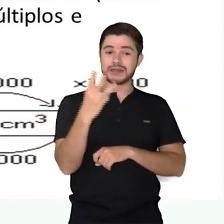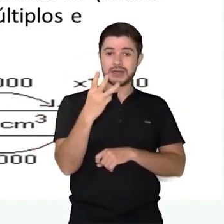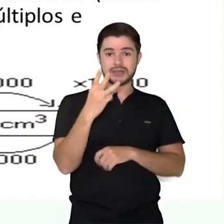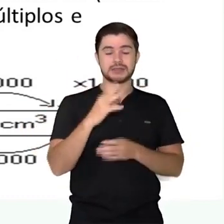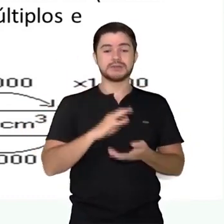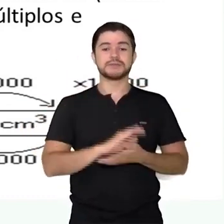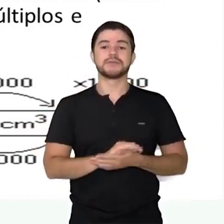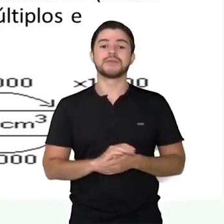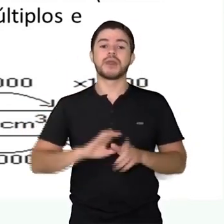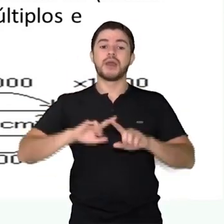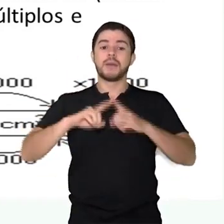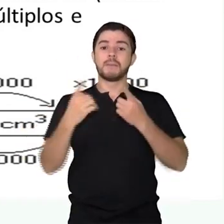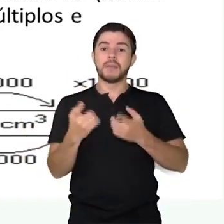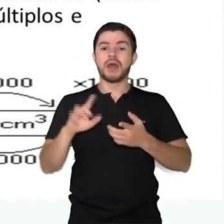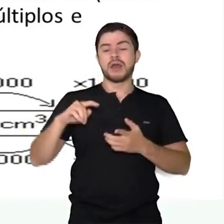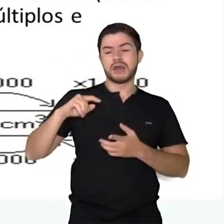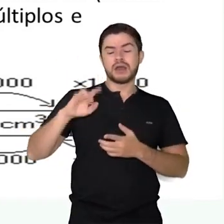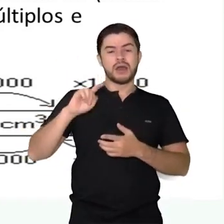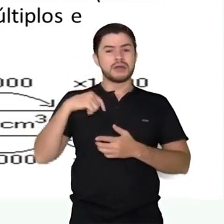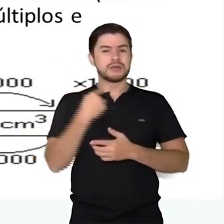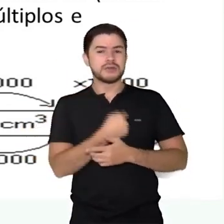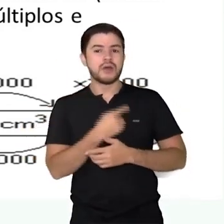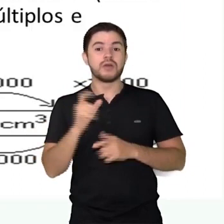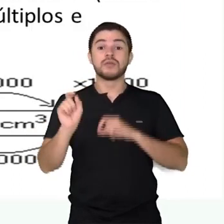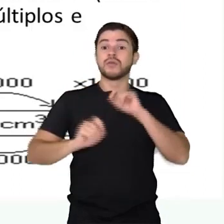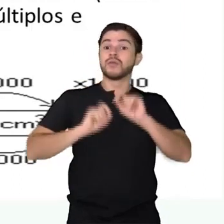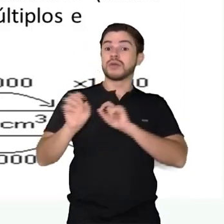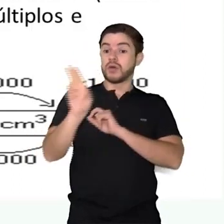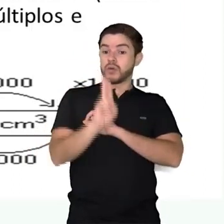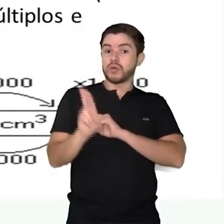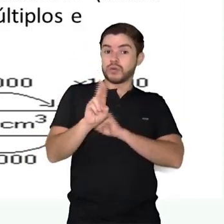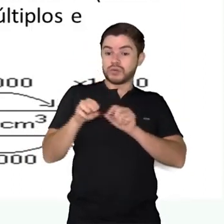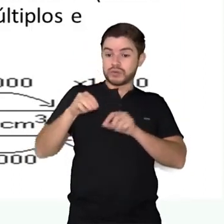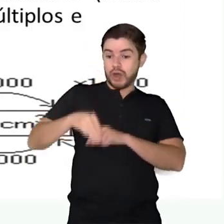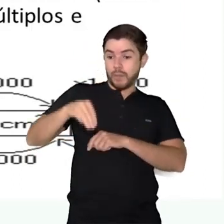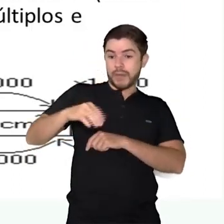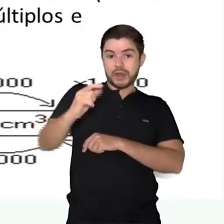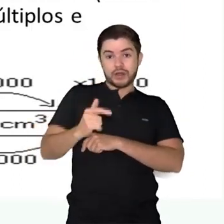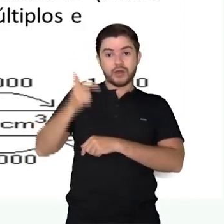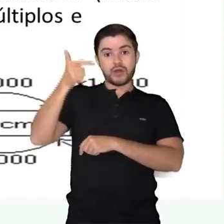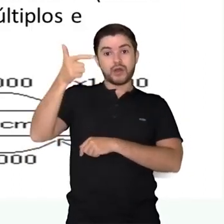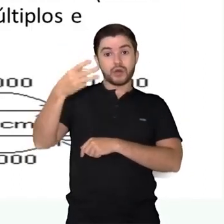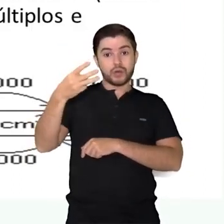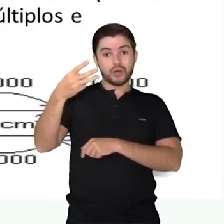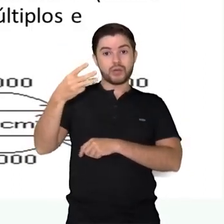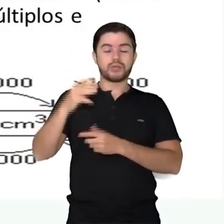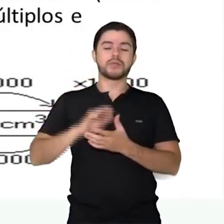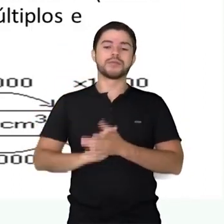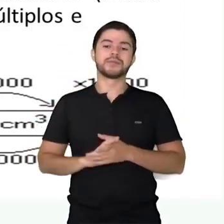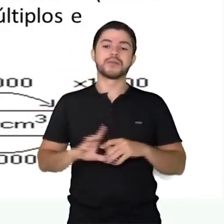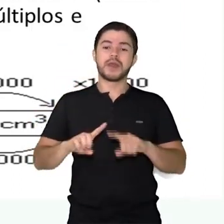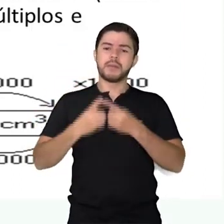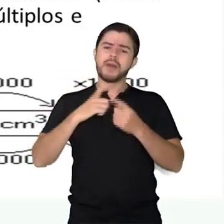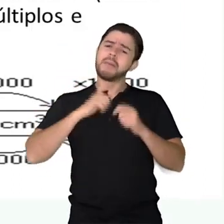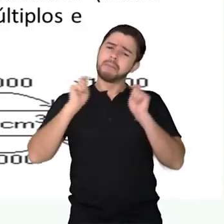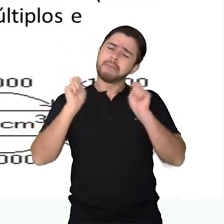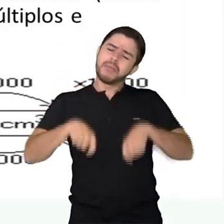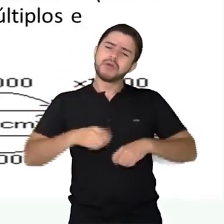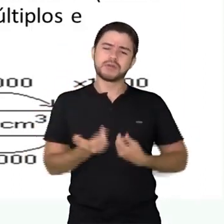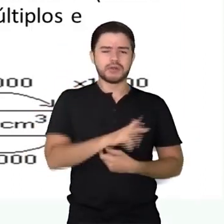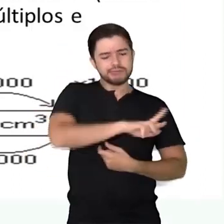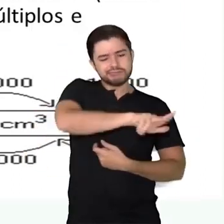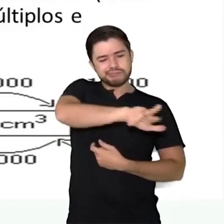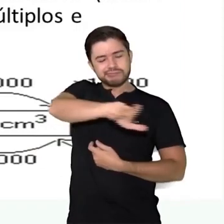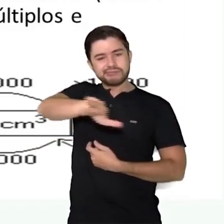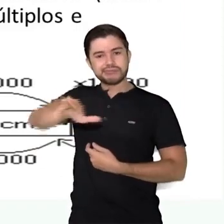dimensões. A unidade padrão que a gente utiliza, né, é o metro cúbico. Porém, podemos ter variações, né, como eu falei,